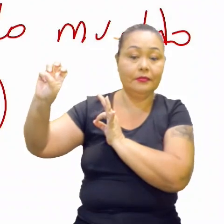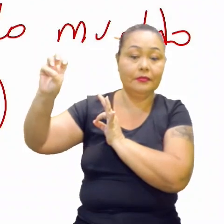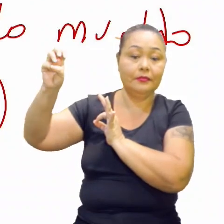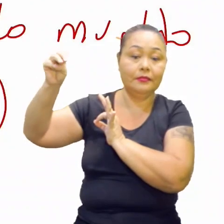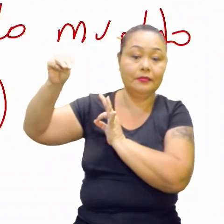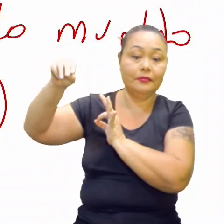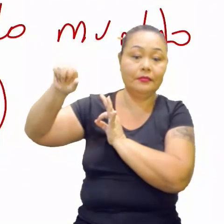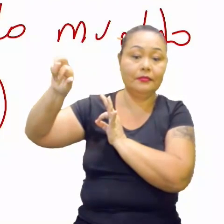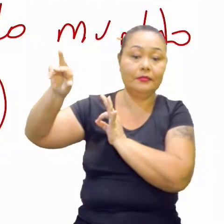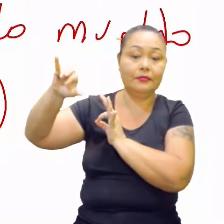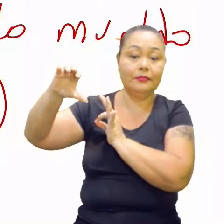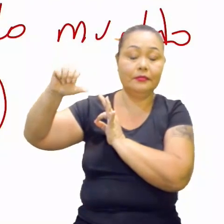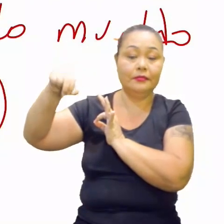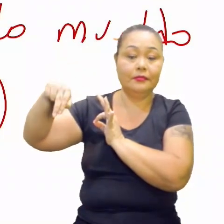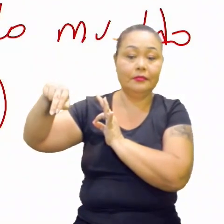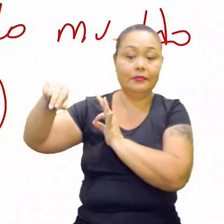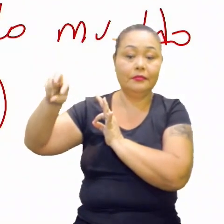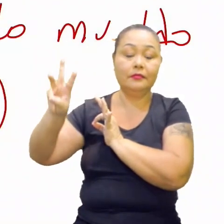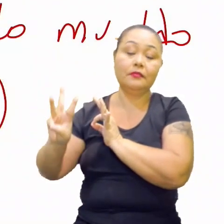American